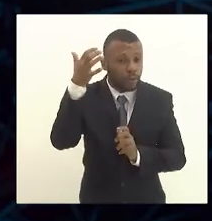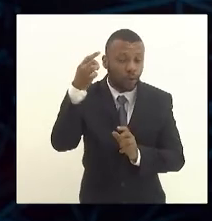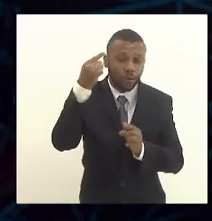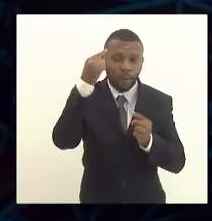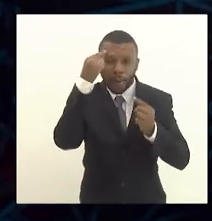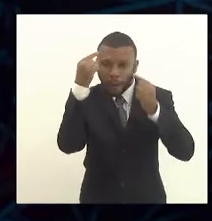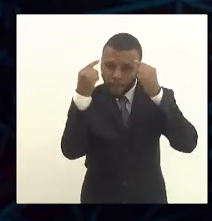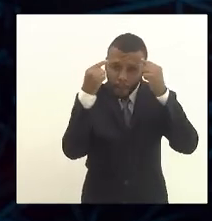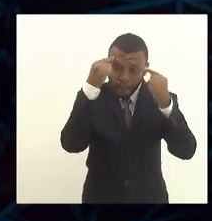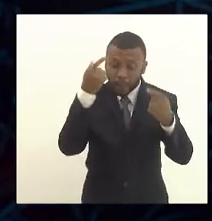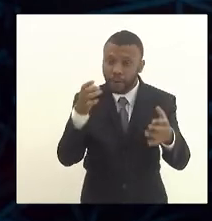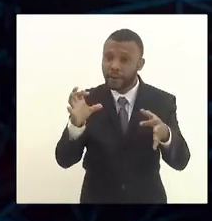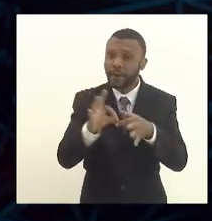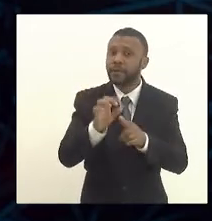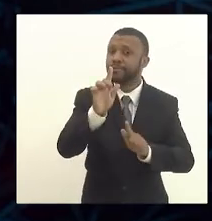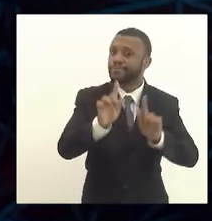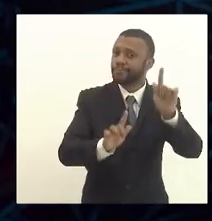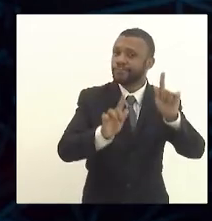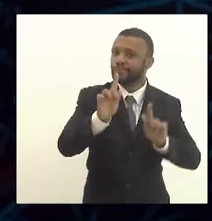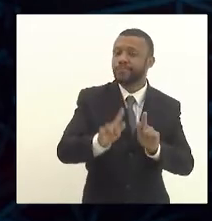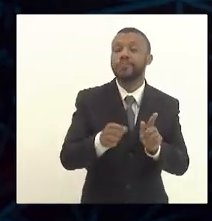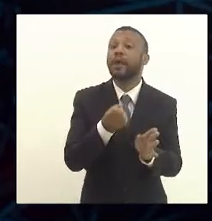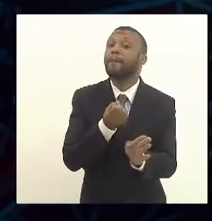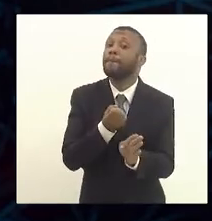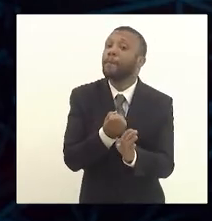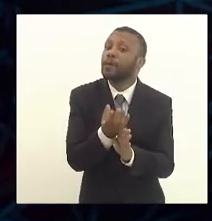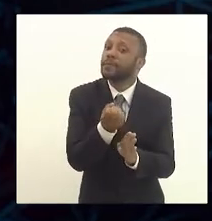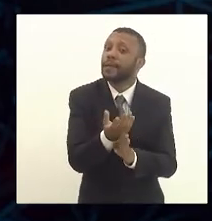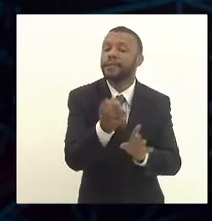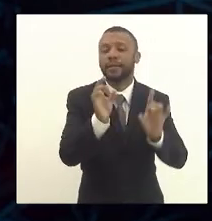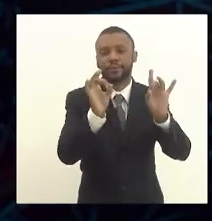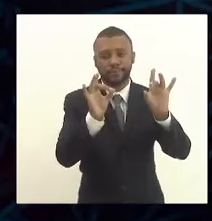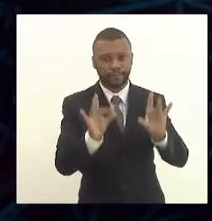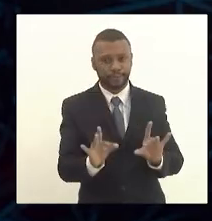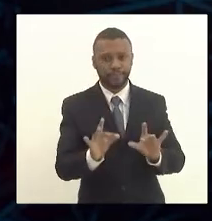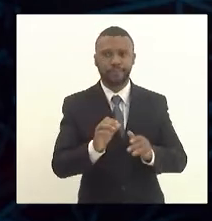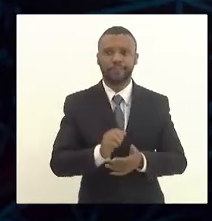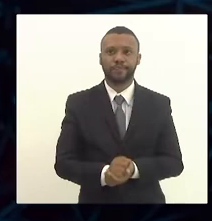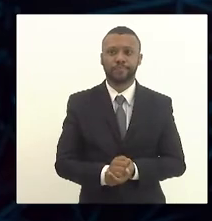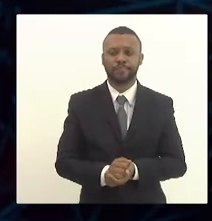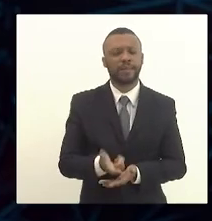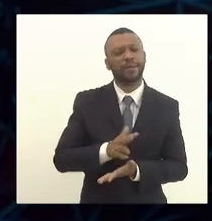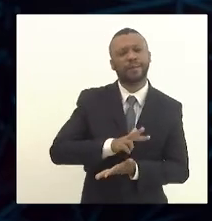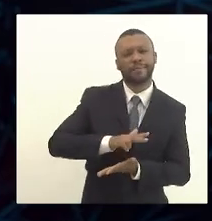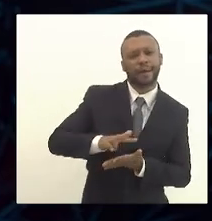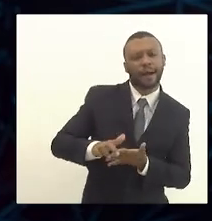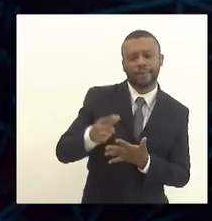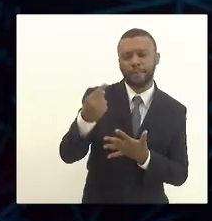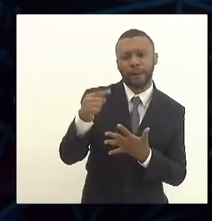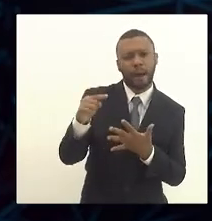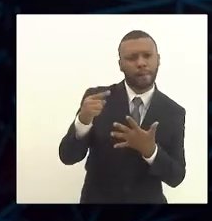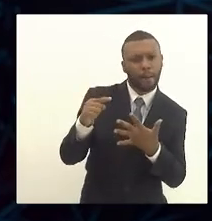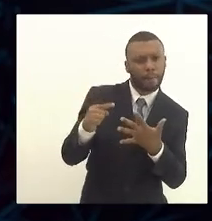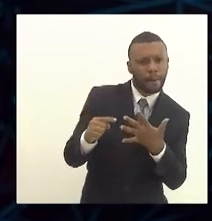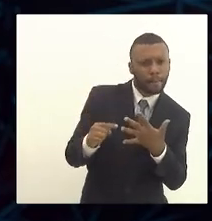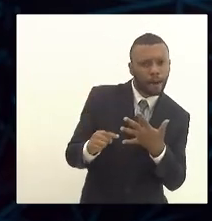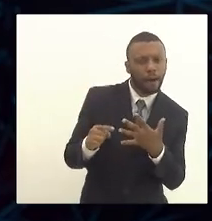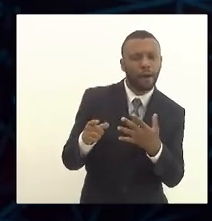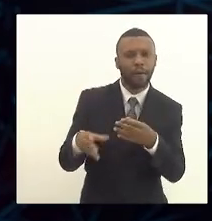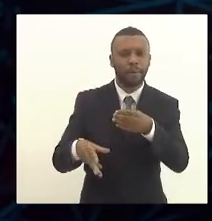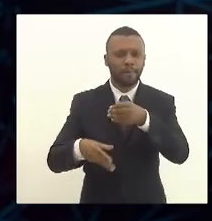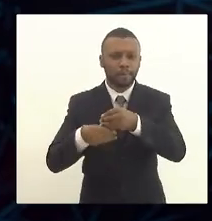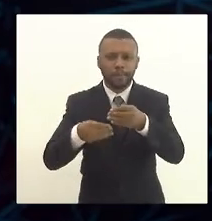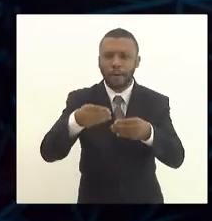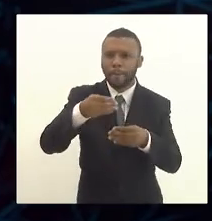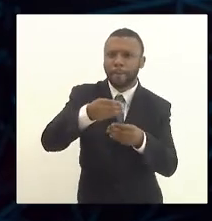meio de licitação em modalidade especial. Uma série de incrementos e facilidades, flexibilidades, foram